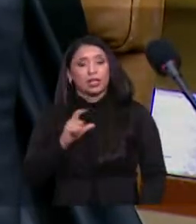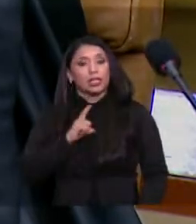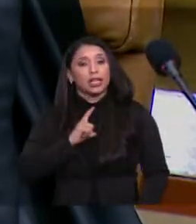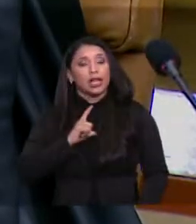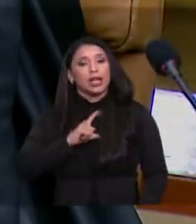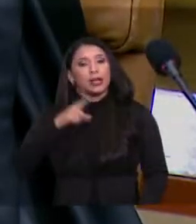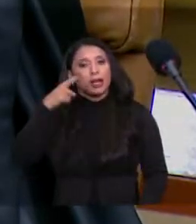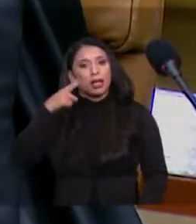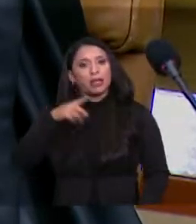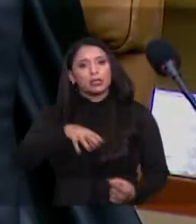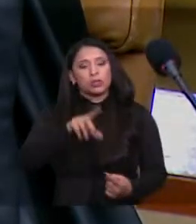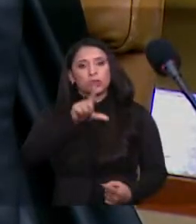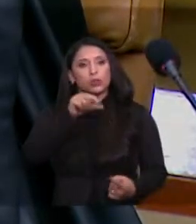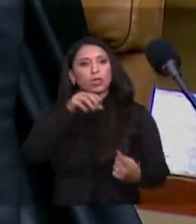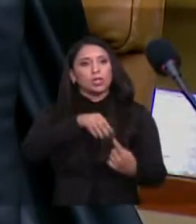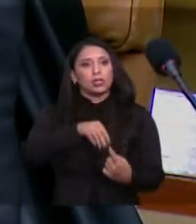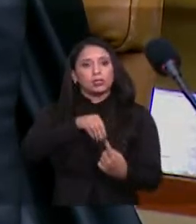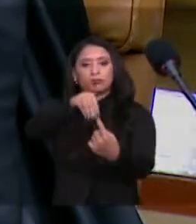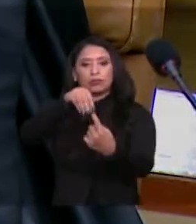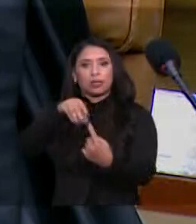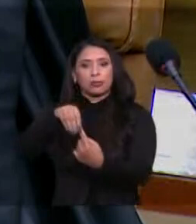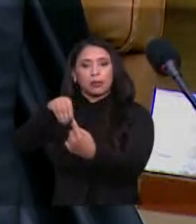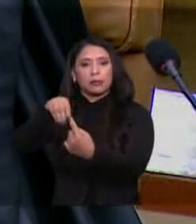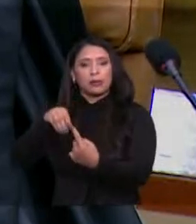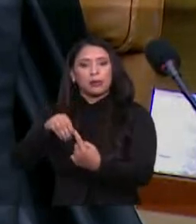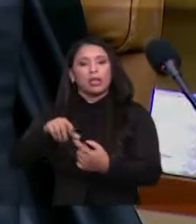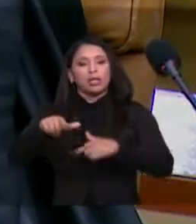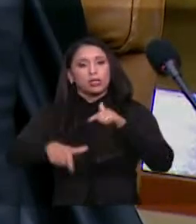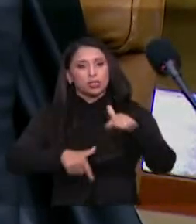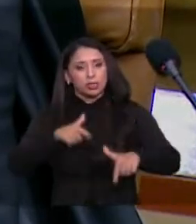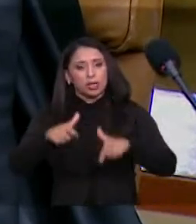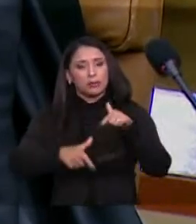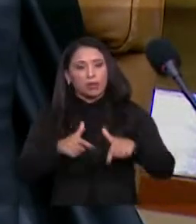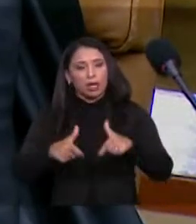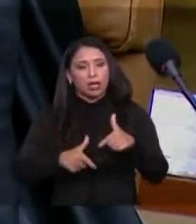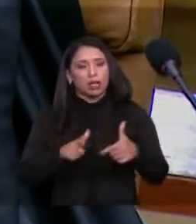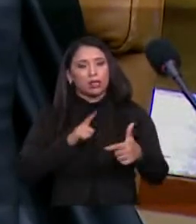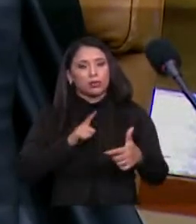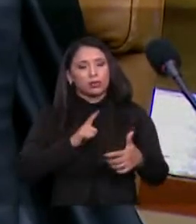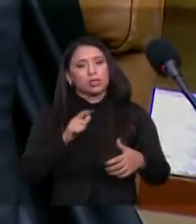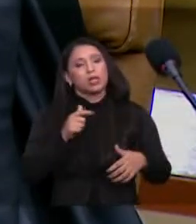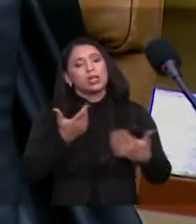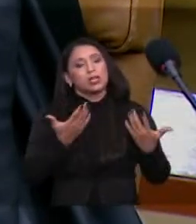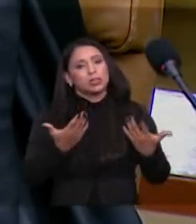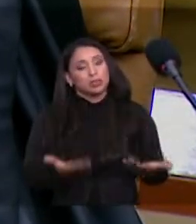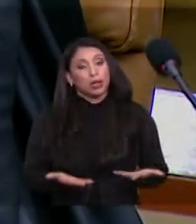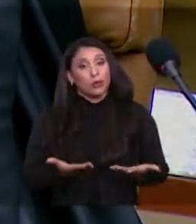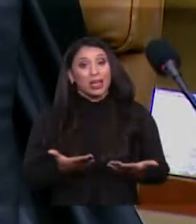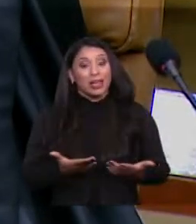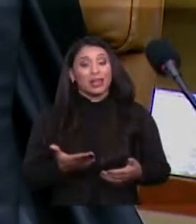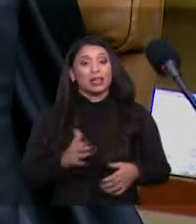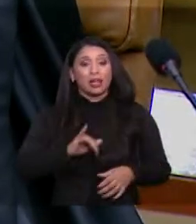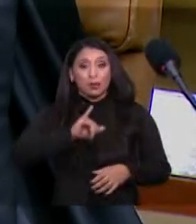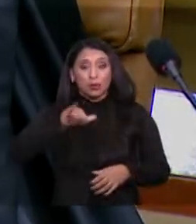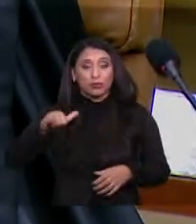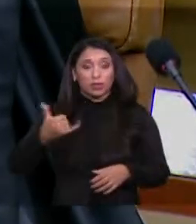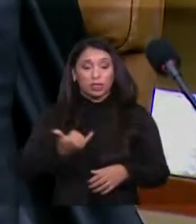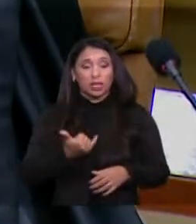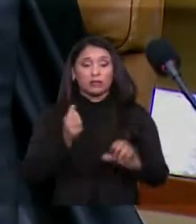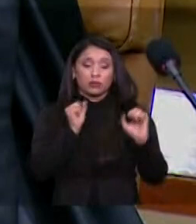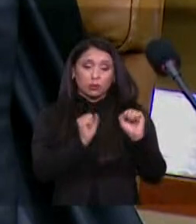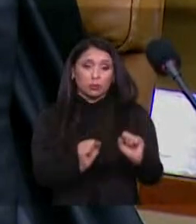diretorias de rede de postos de serviço e de operações e logística utilizando-se assim desse poder alcançado